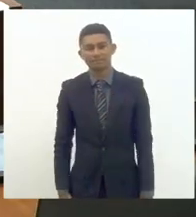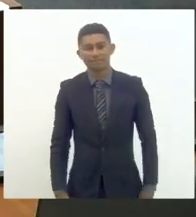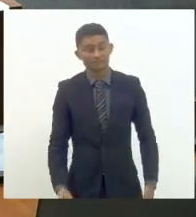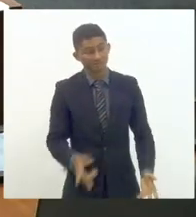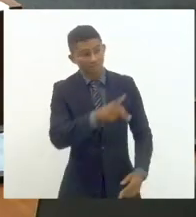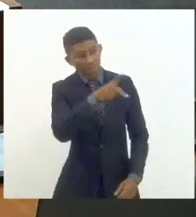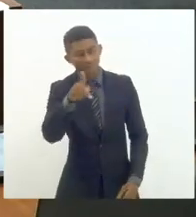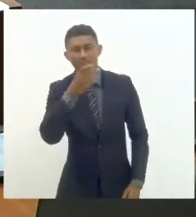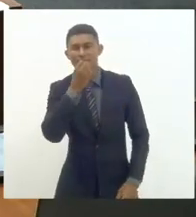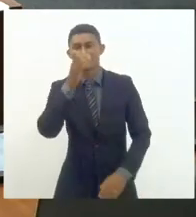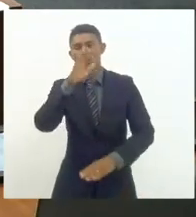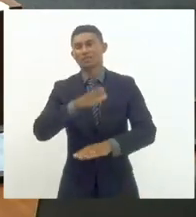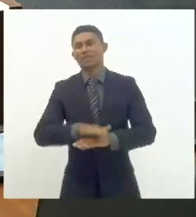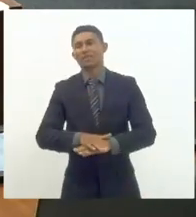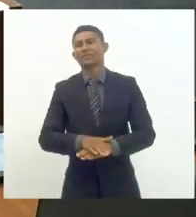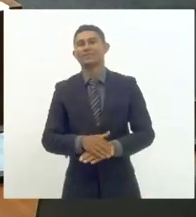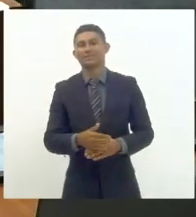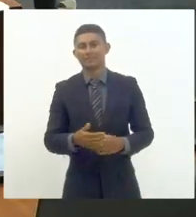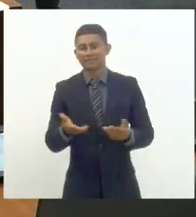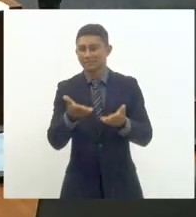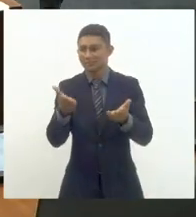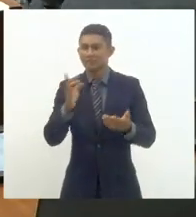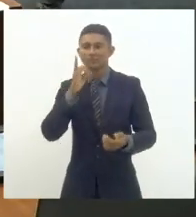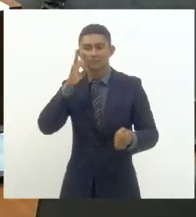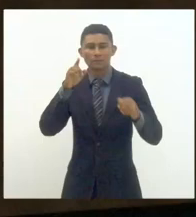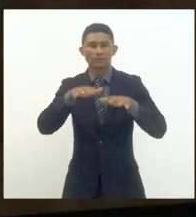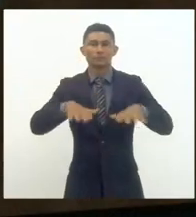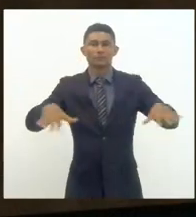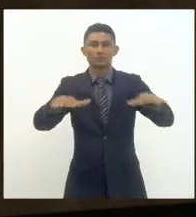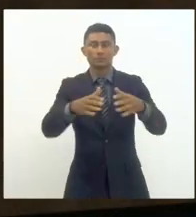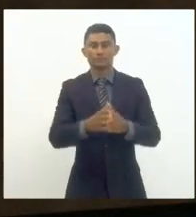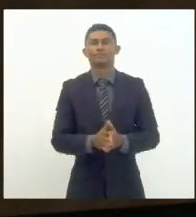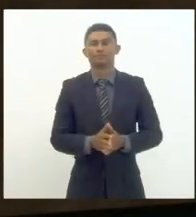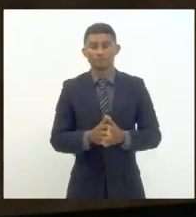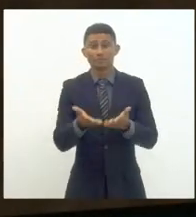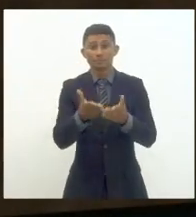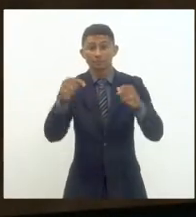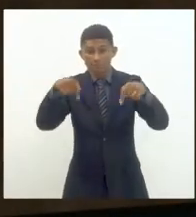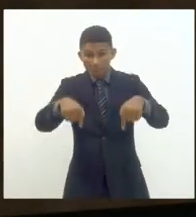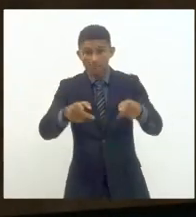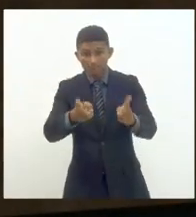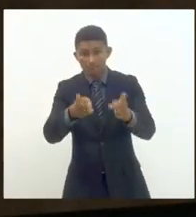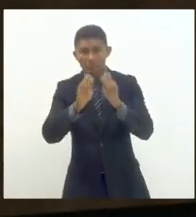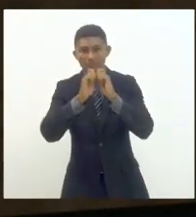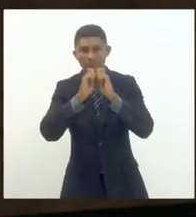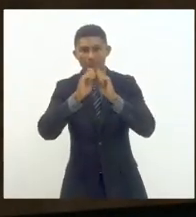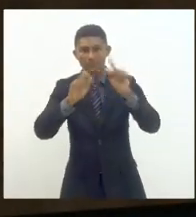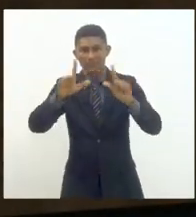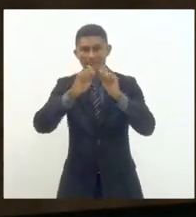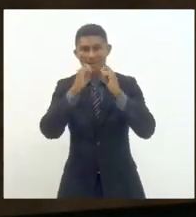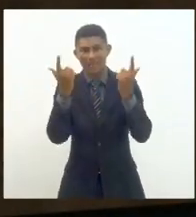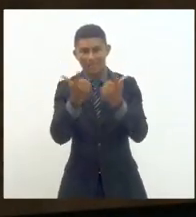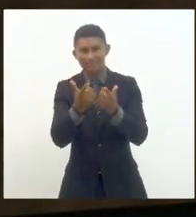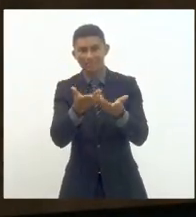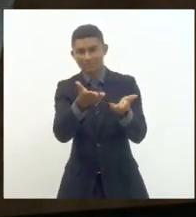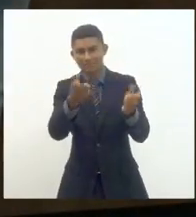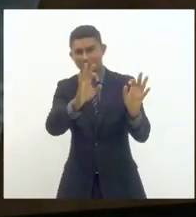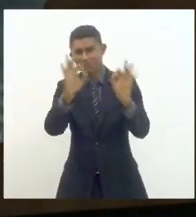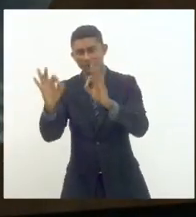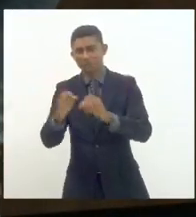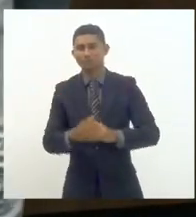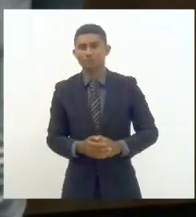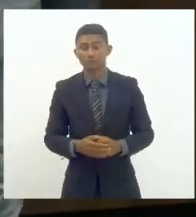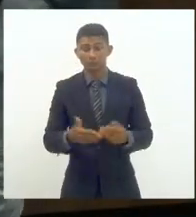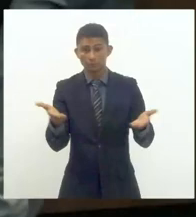Presidente, boa tarde, deputados, deputadas e todos que estão aqui ainda acompanhando a TV Alerj também conosco. Quero dizer